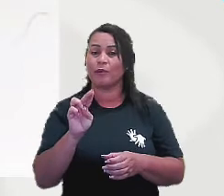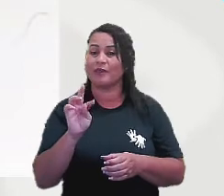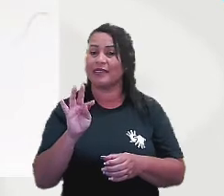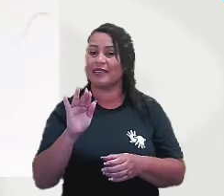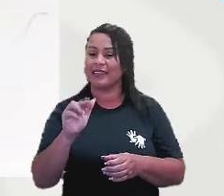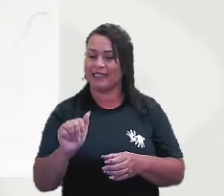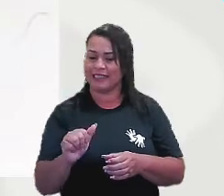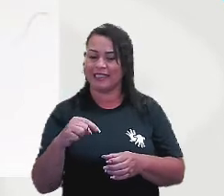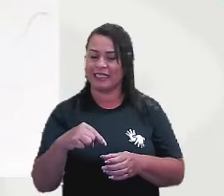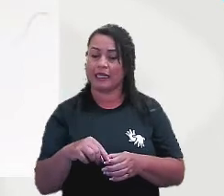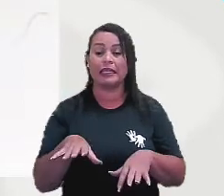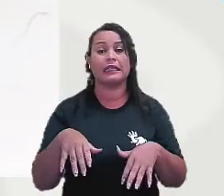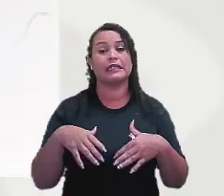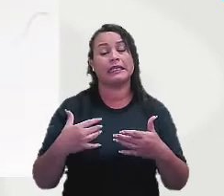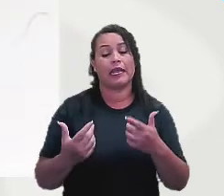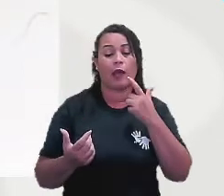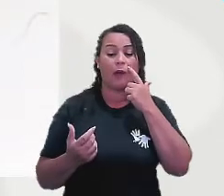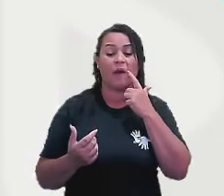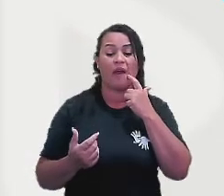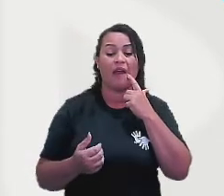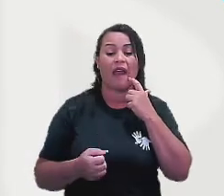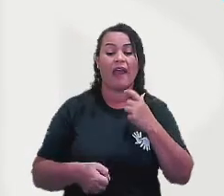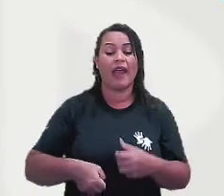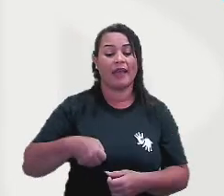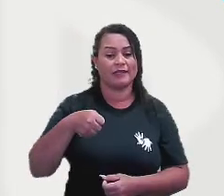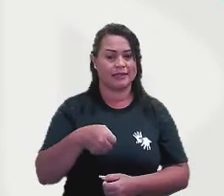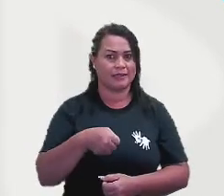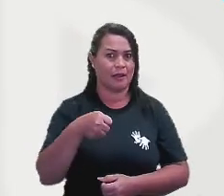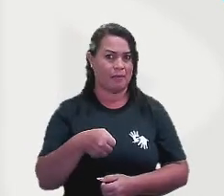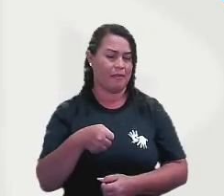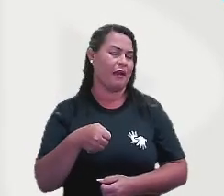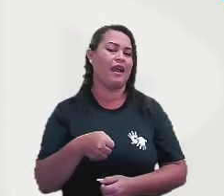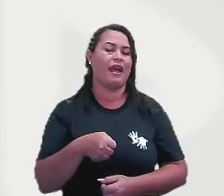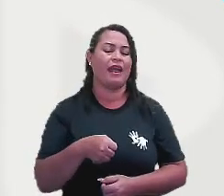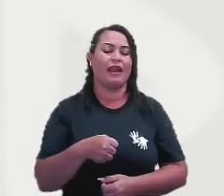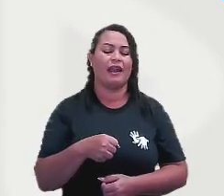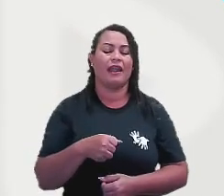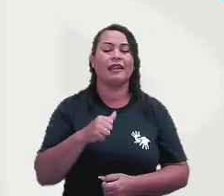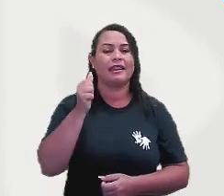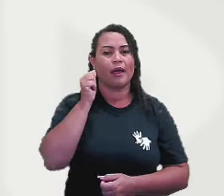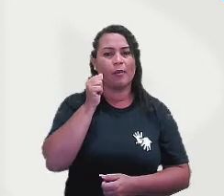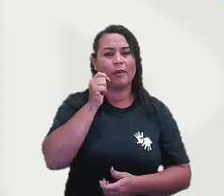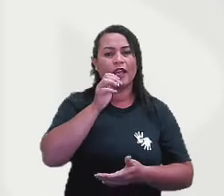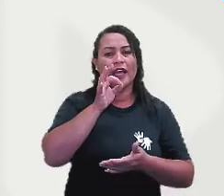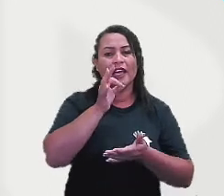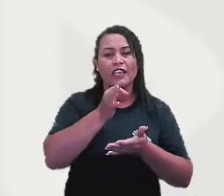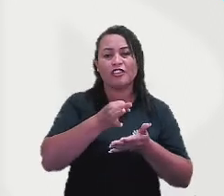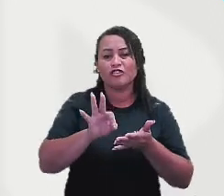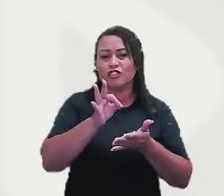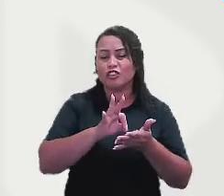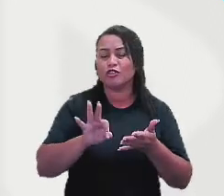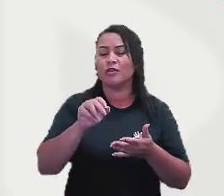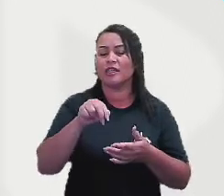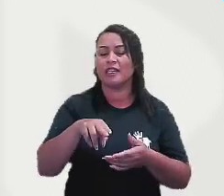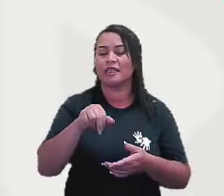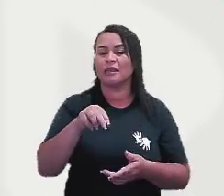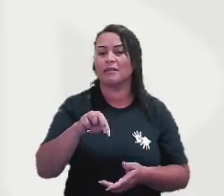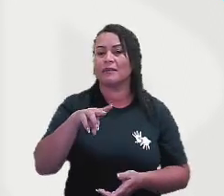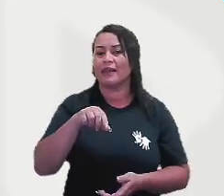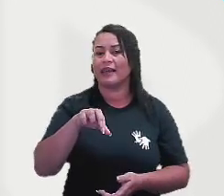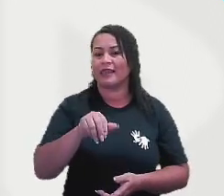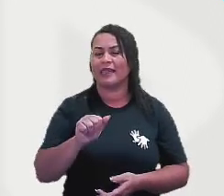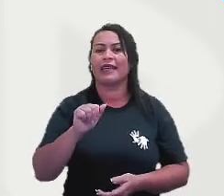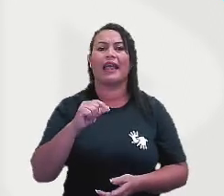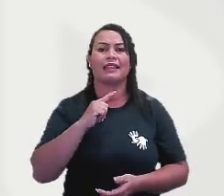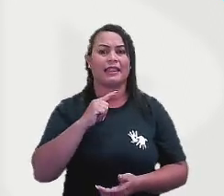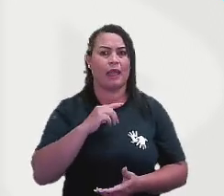cutia. Então, essa mala aí de Ana Maria Machado cabe muita coisa, né? Cabe panela,